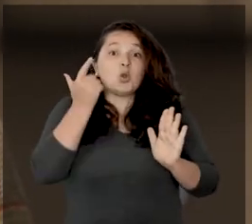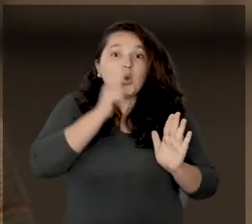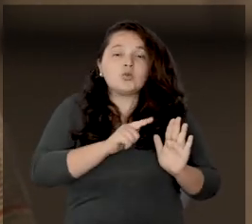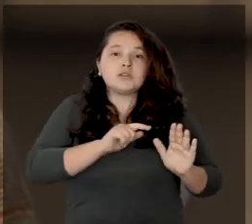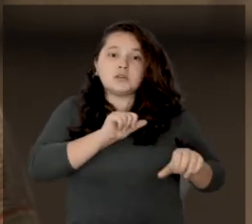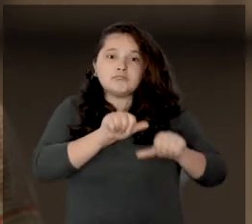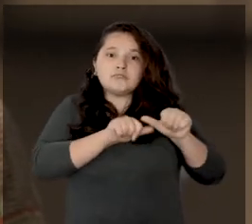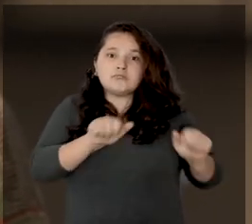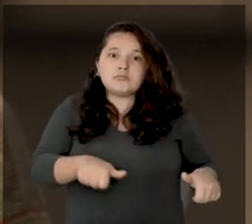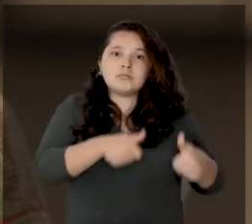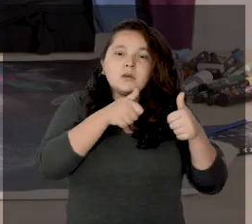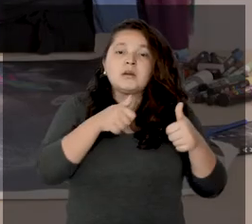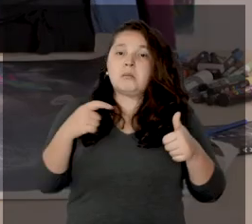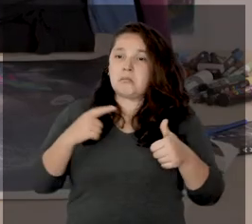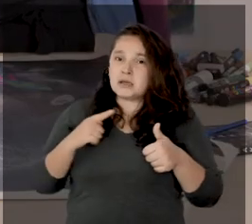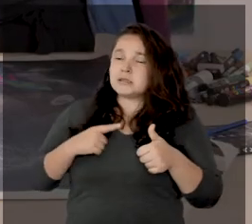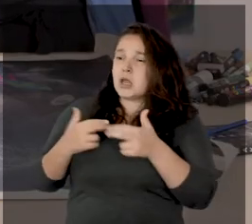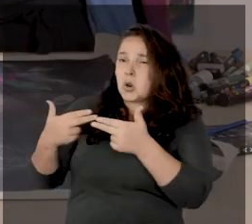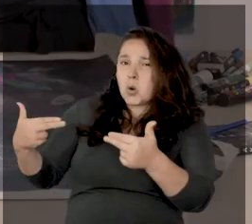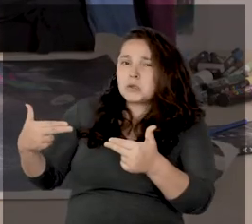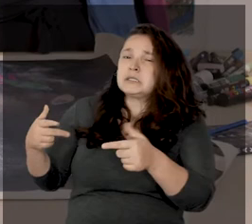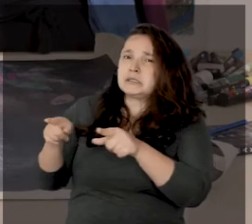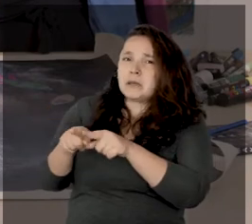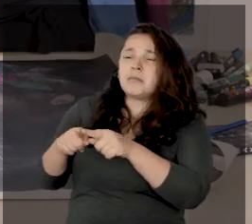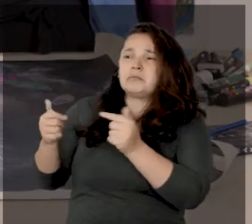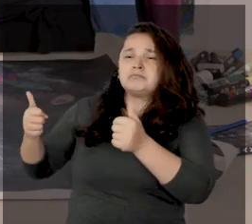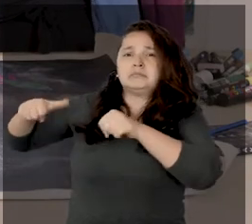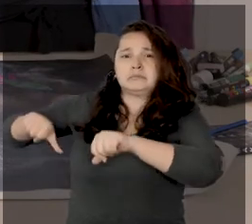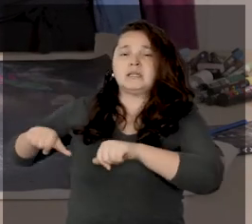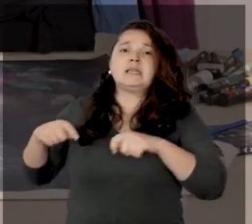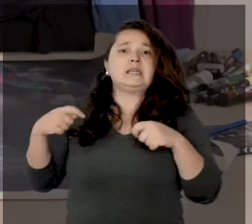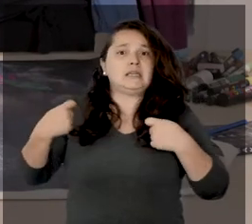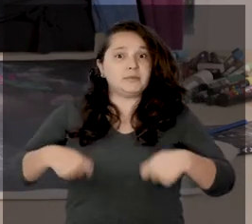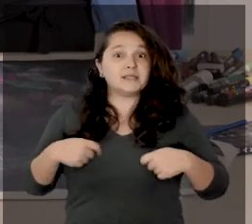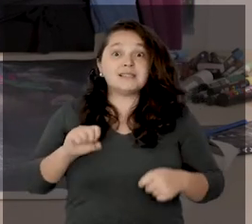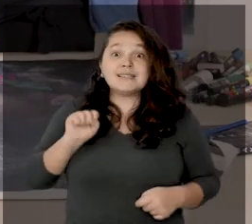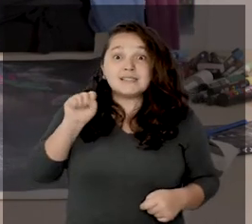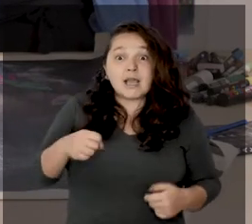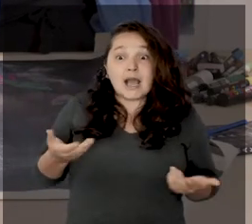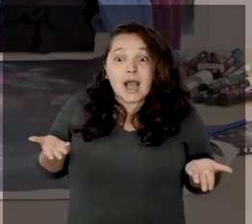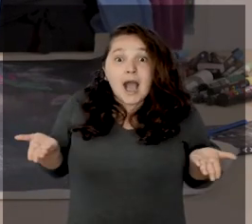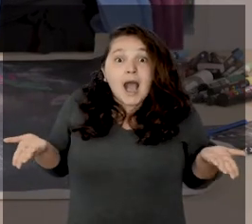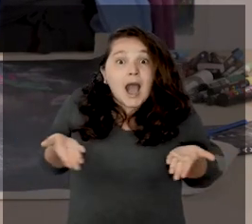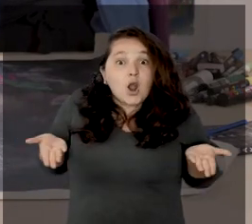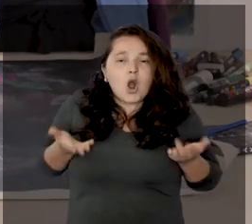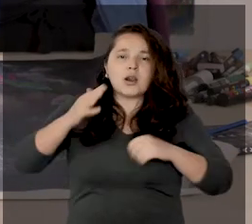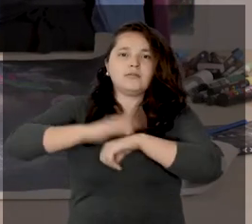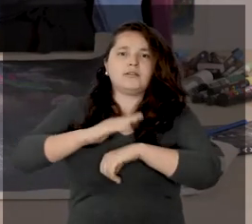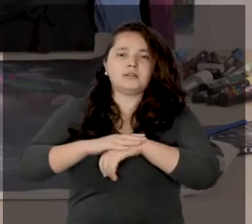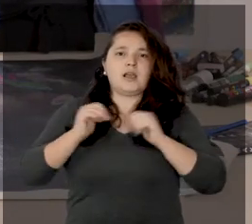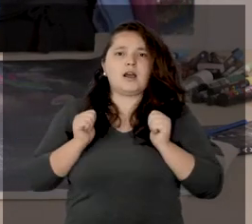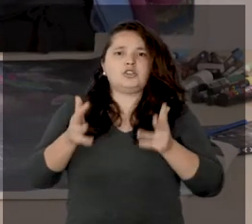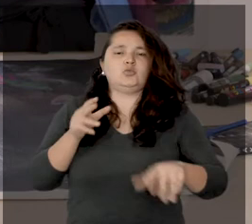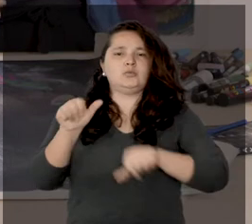né, cabulosos para descascar, e que eles dependem exatamente da nossa atitude agora, porque senão a nossa geração que acabou de